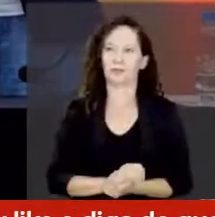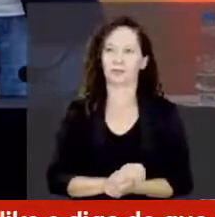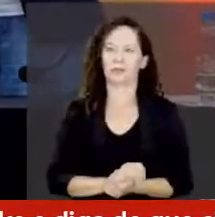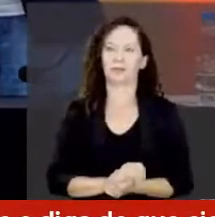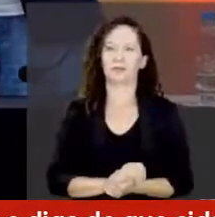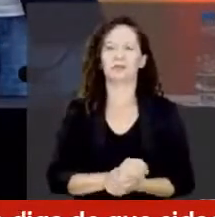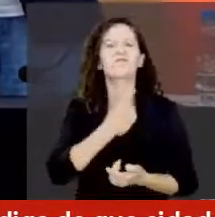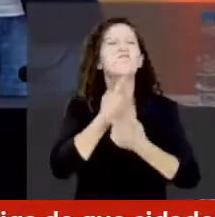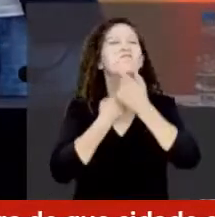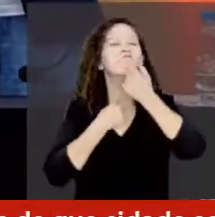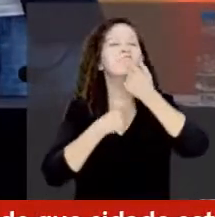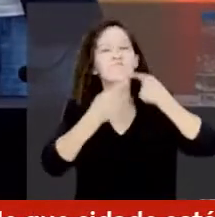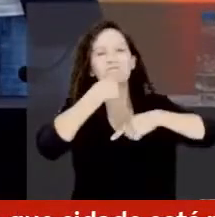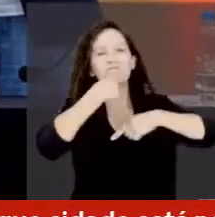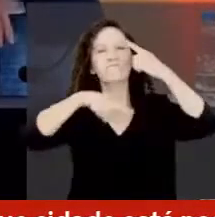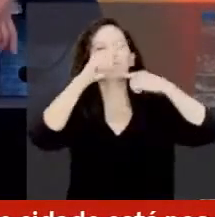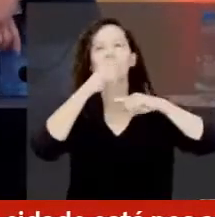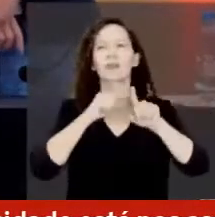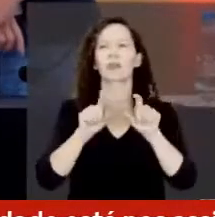acredita.